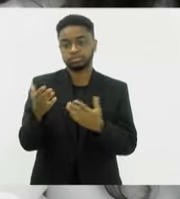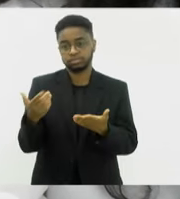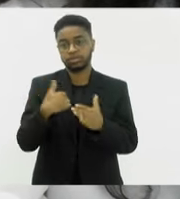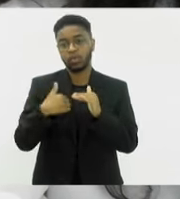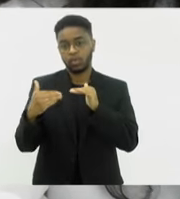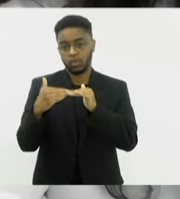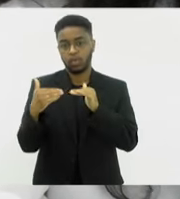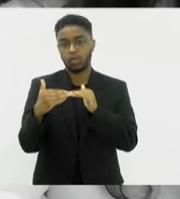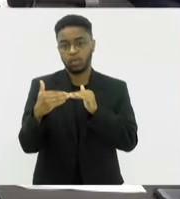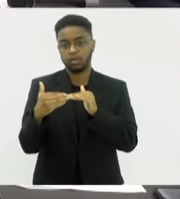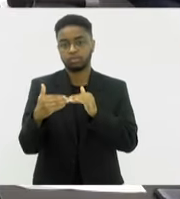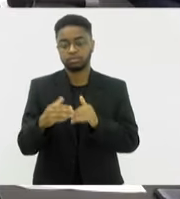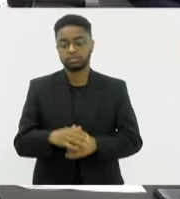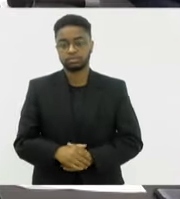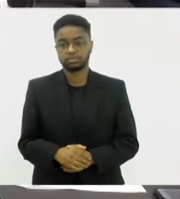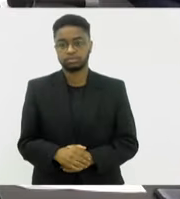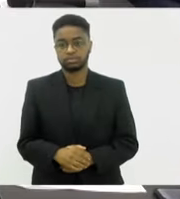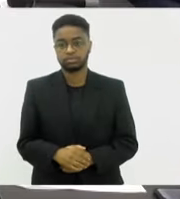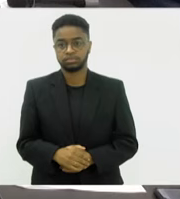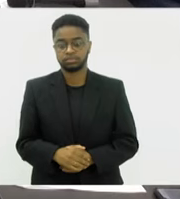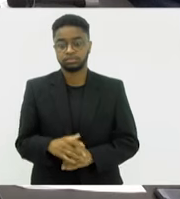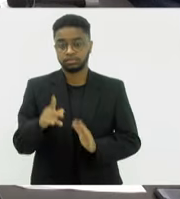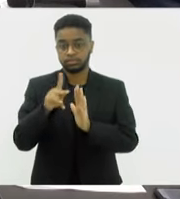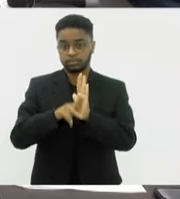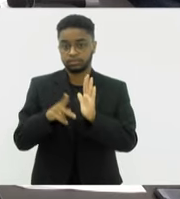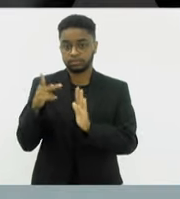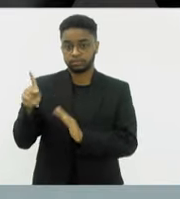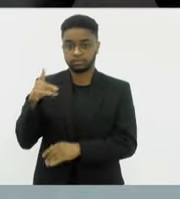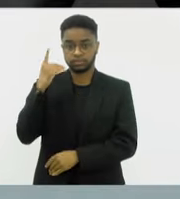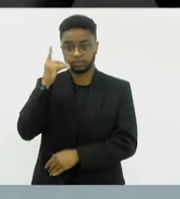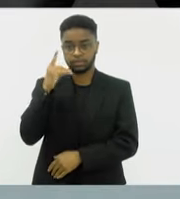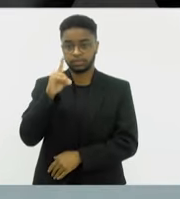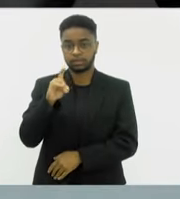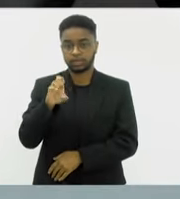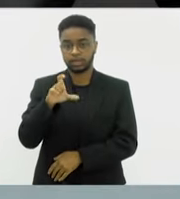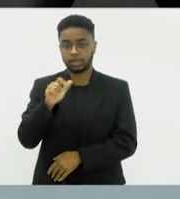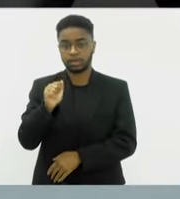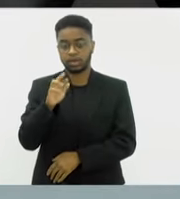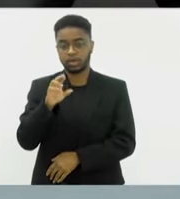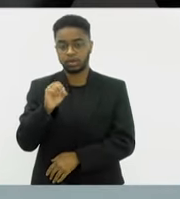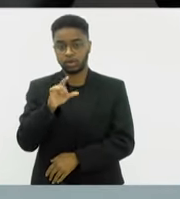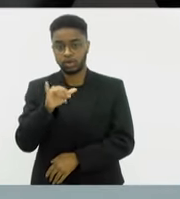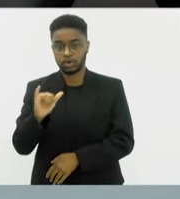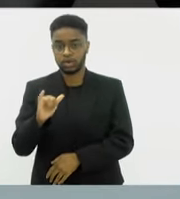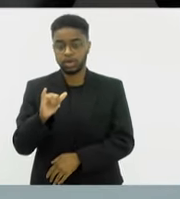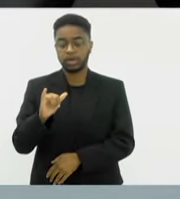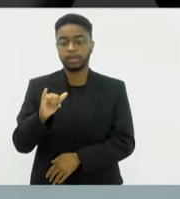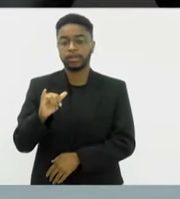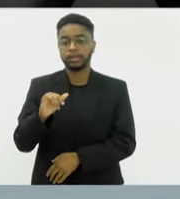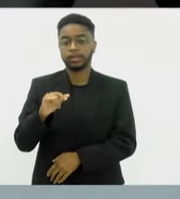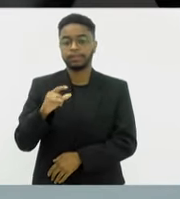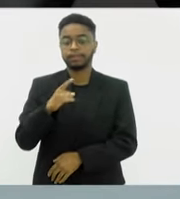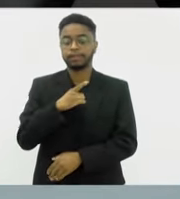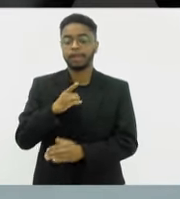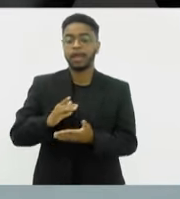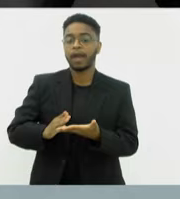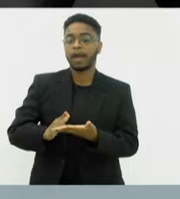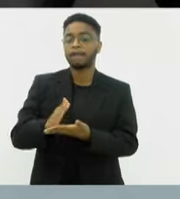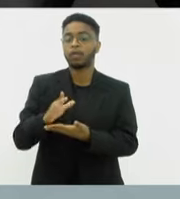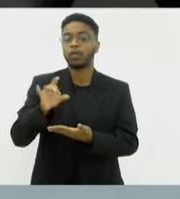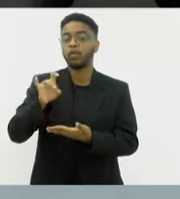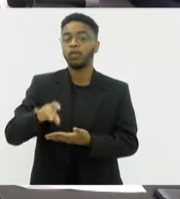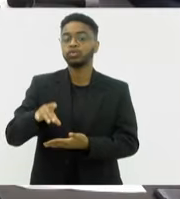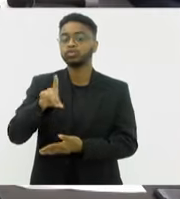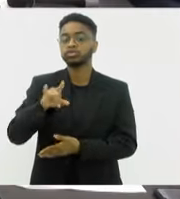com o encaminhamento dado. O projeto do deputado De La Rora, o último dia do governador sancionar, acabou de ver para mim, é 8 de maio.